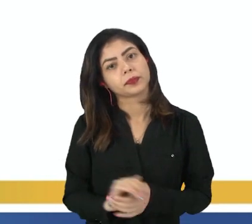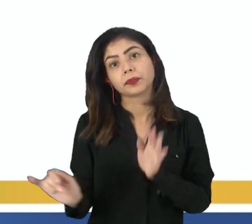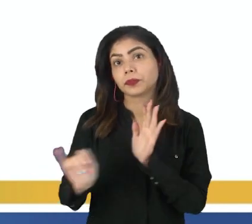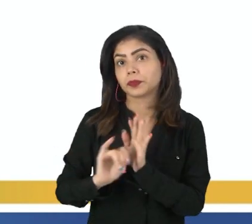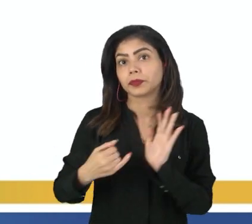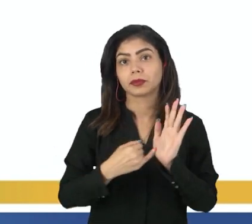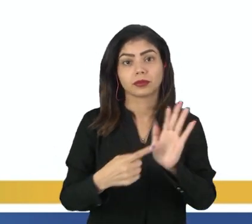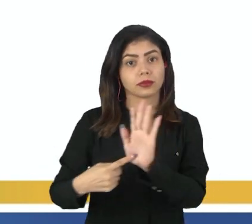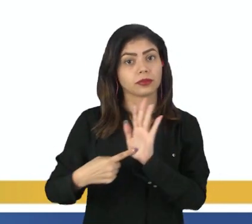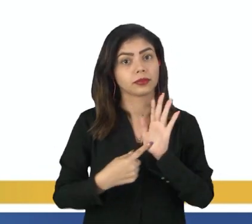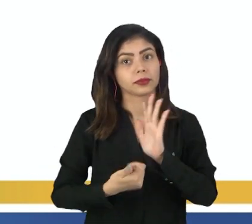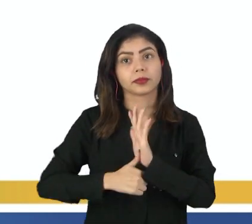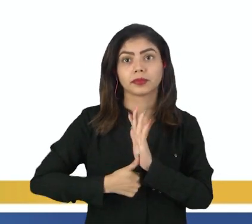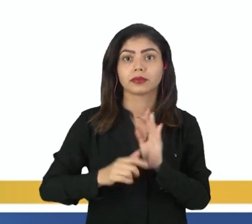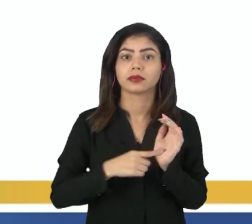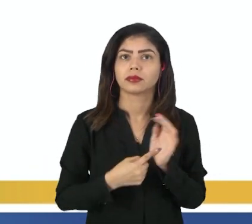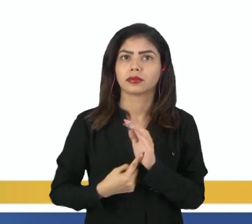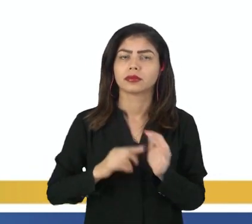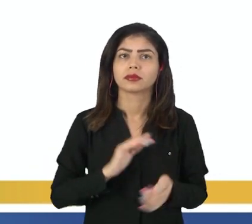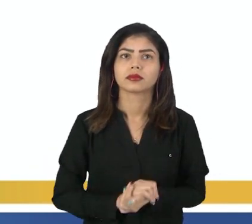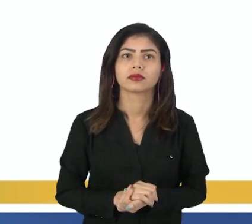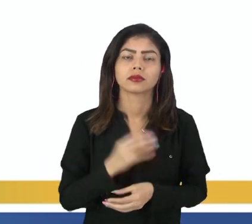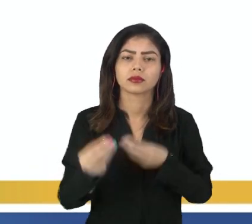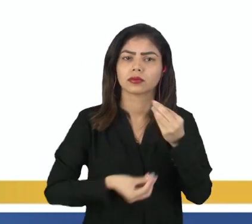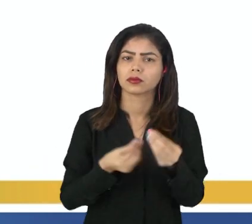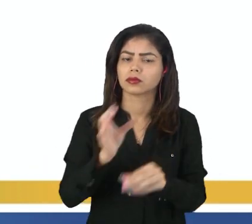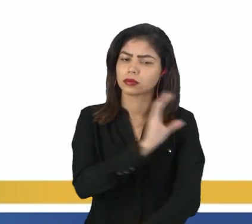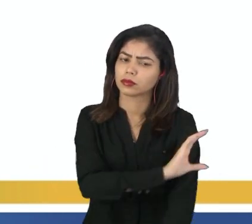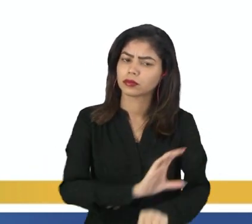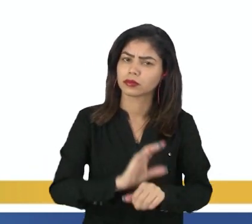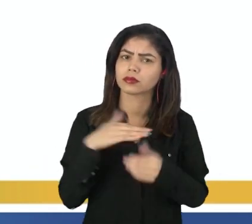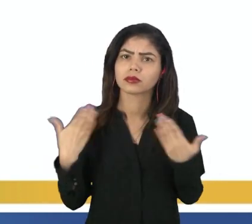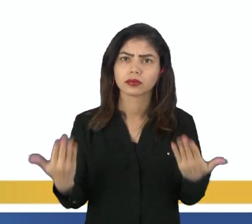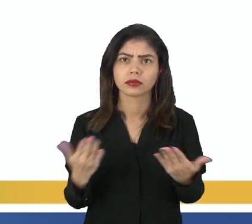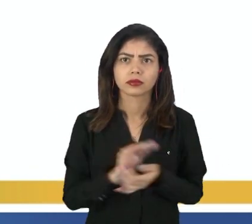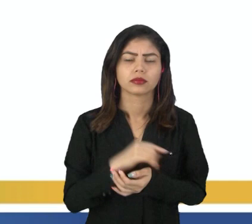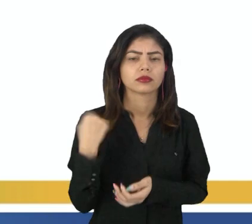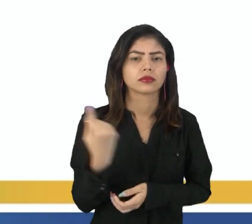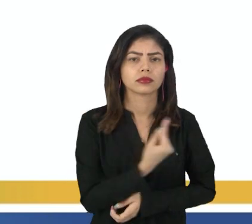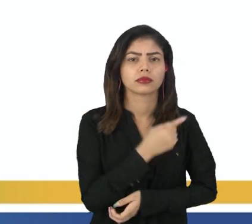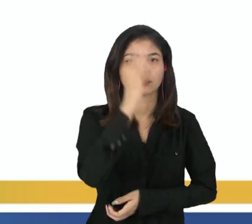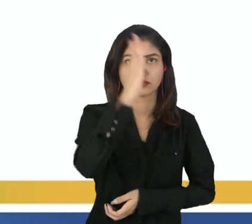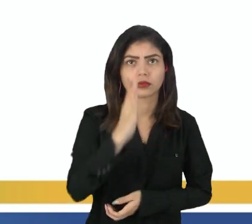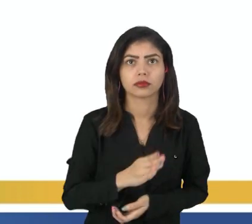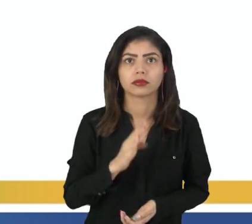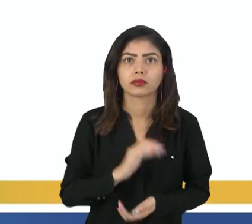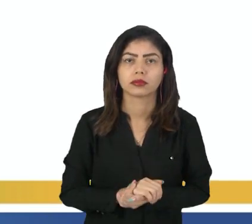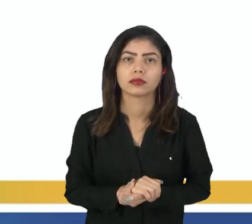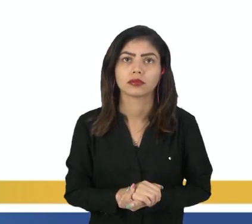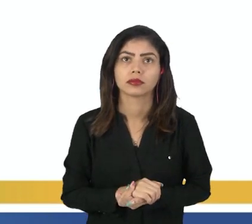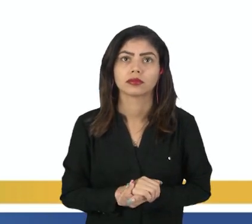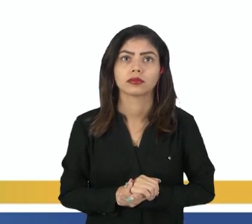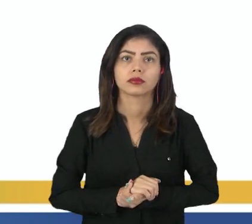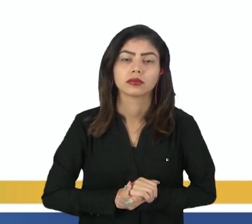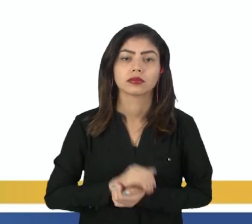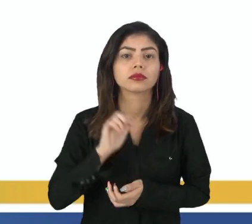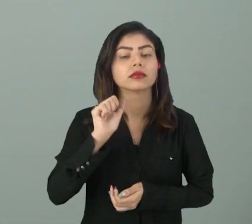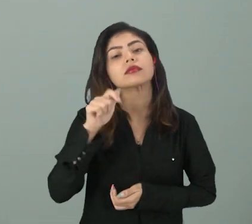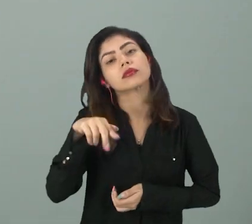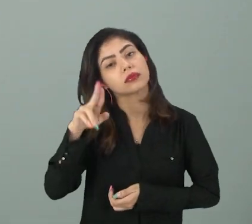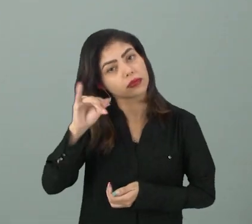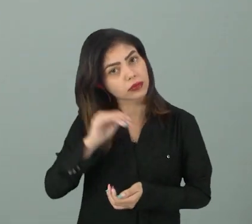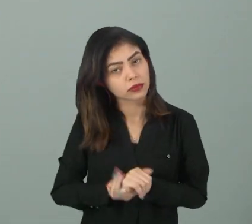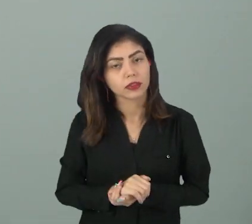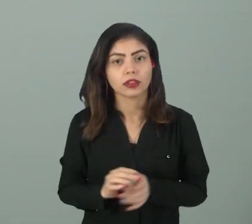identidade, ainda que às vezes equivocada, de como é que é a nossa cultura no Brasil. É o caso vendido pelas agências